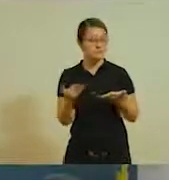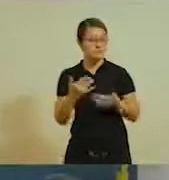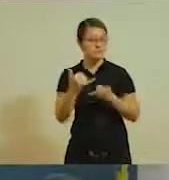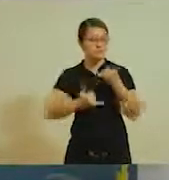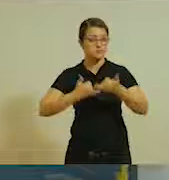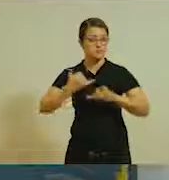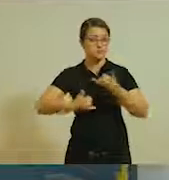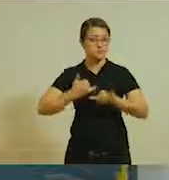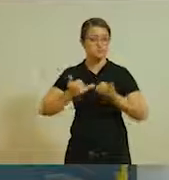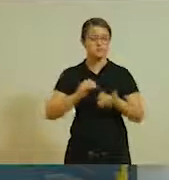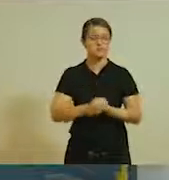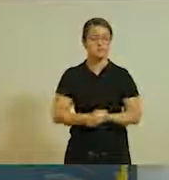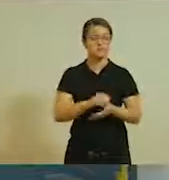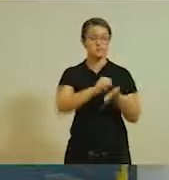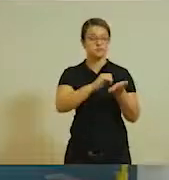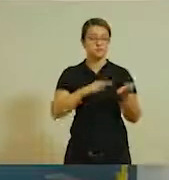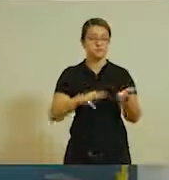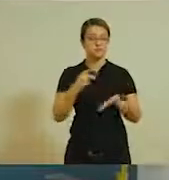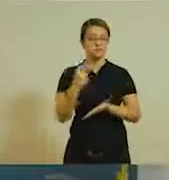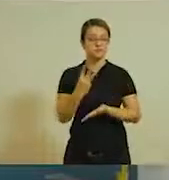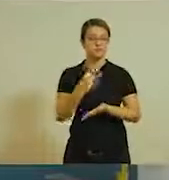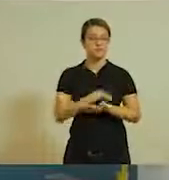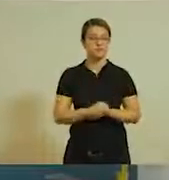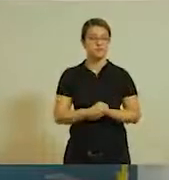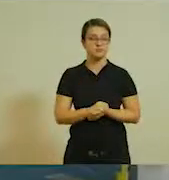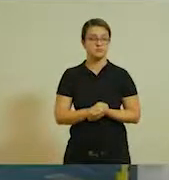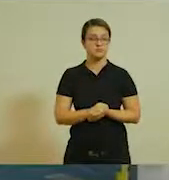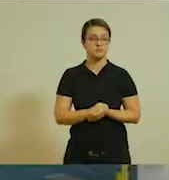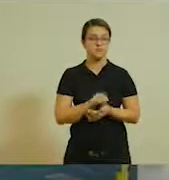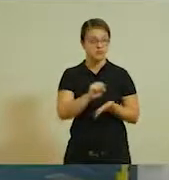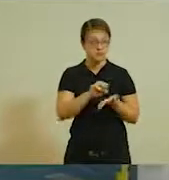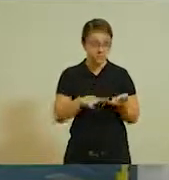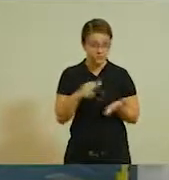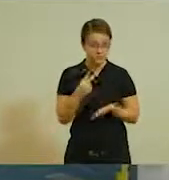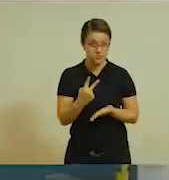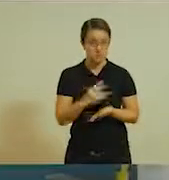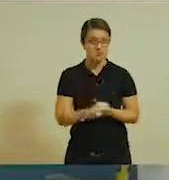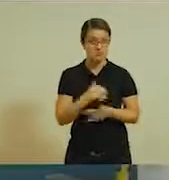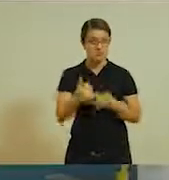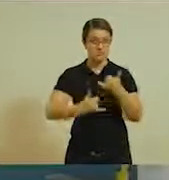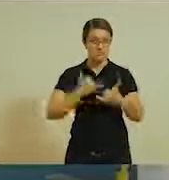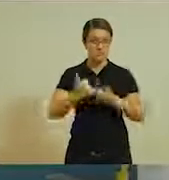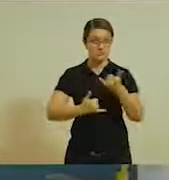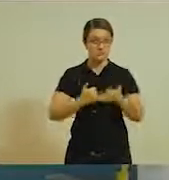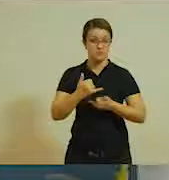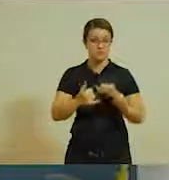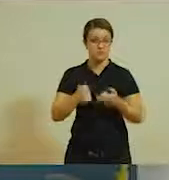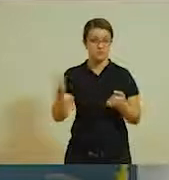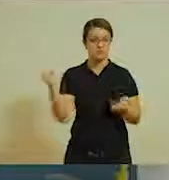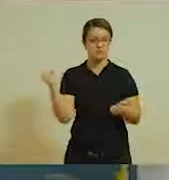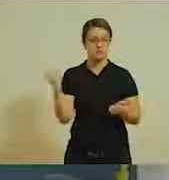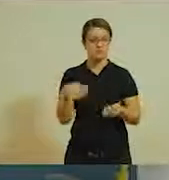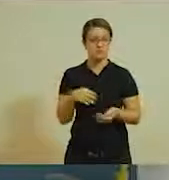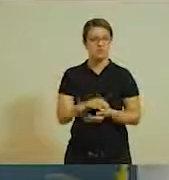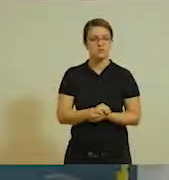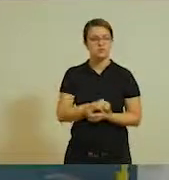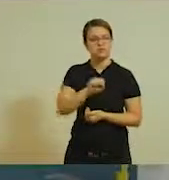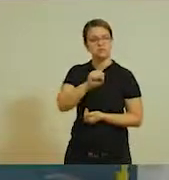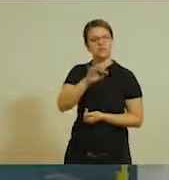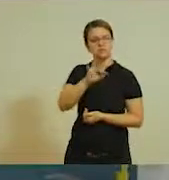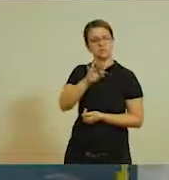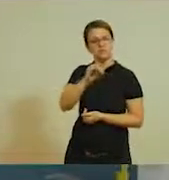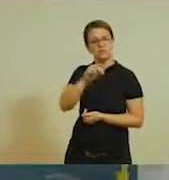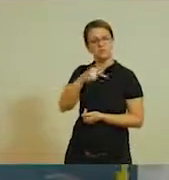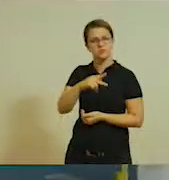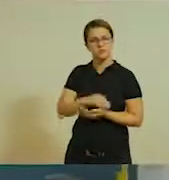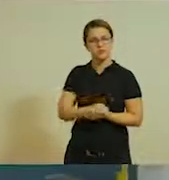Agora vamos a um jogo. No exercício 3 da atividade 2, nós vamos brincar de stop do dobro e